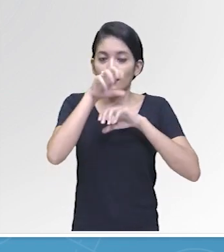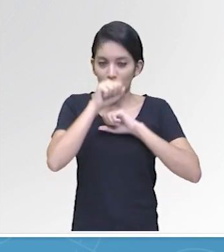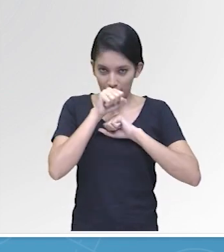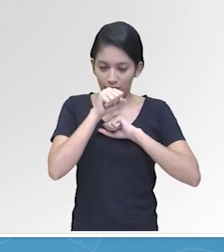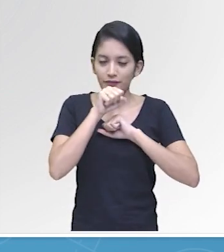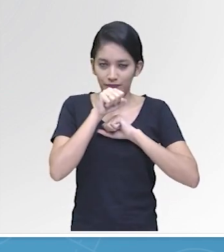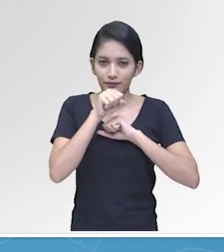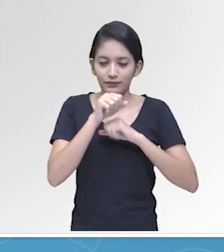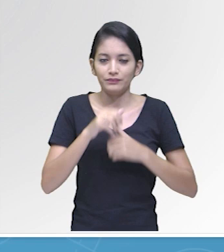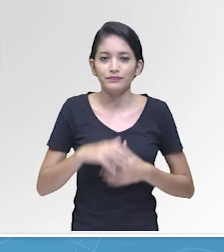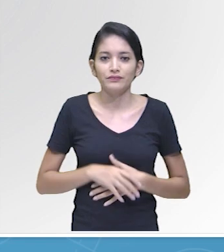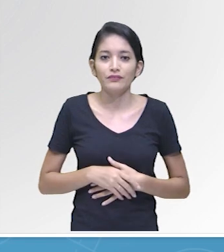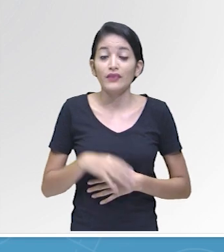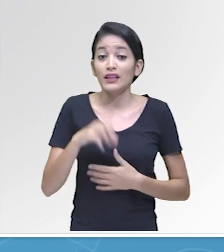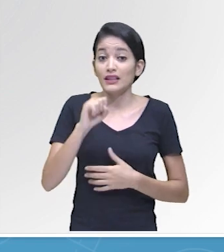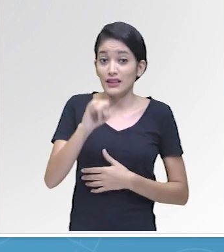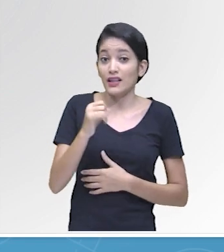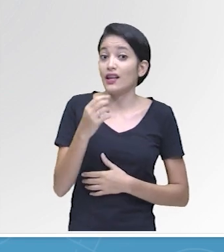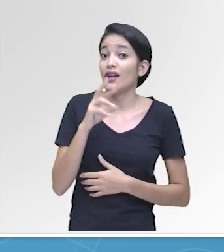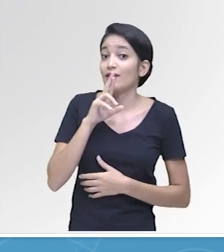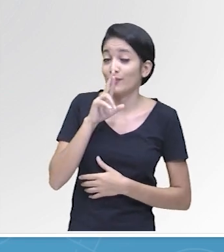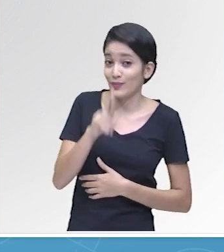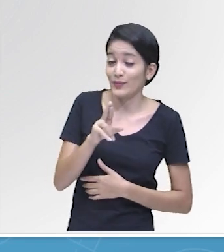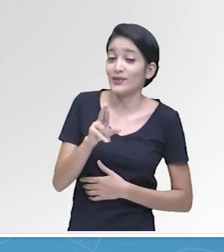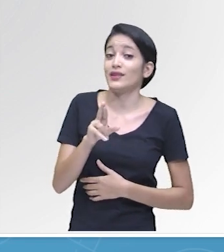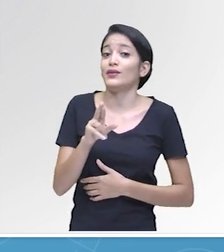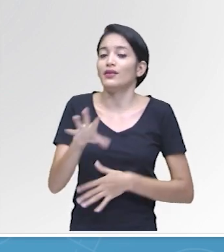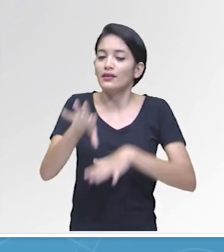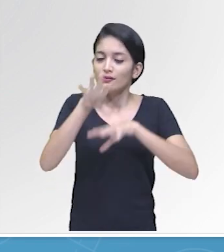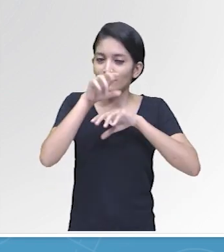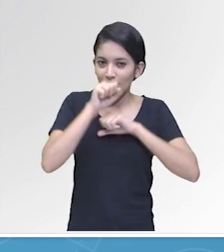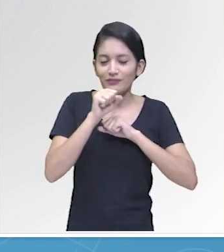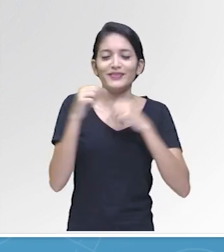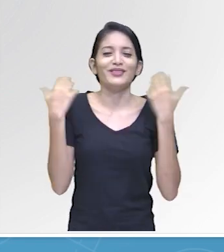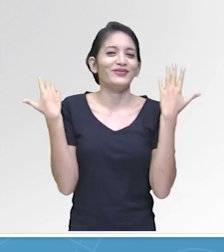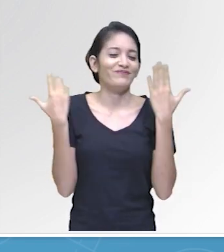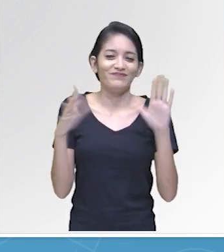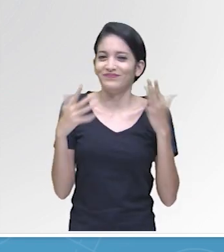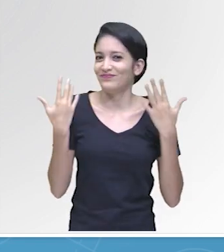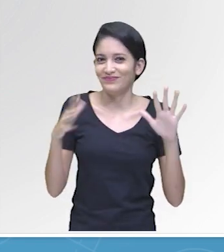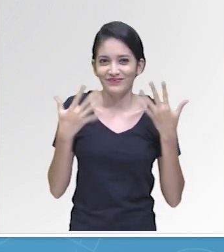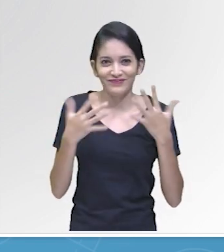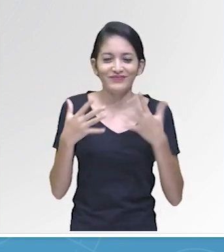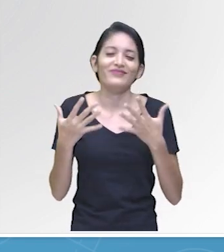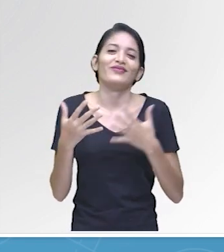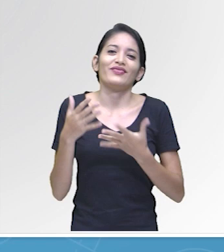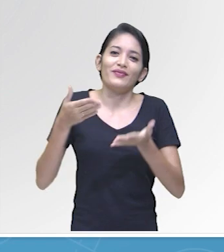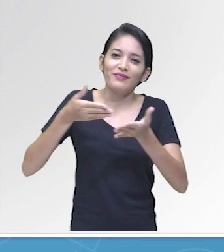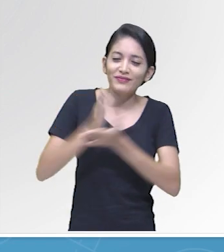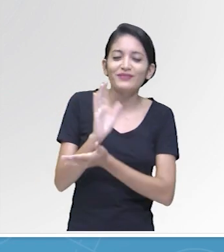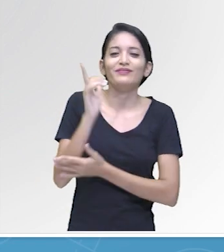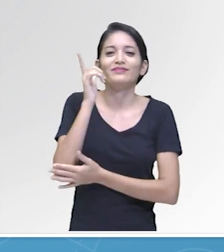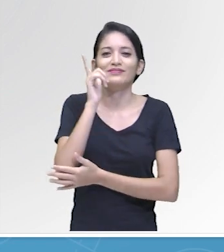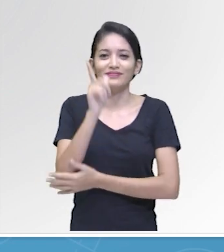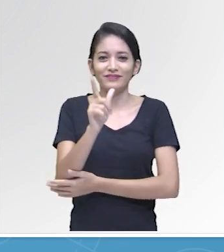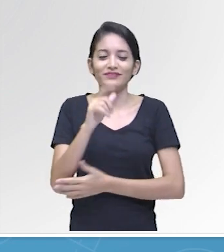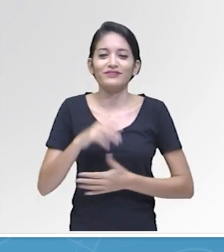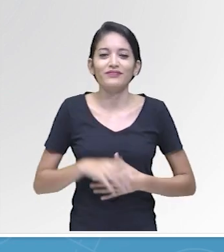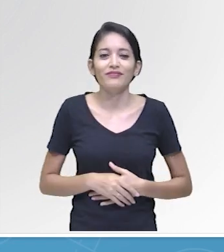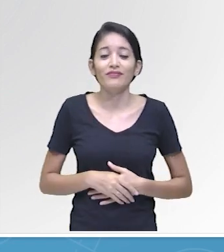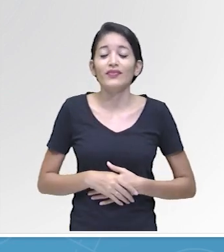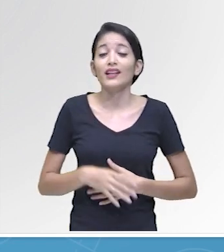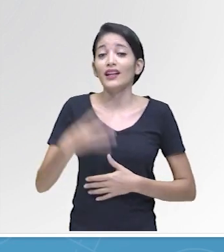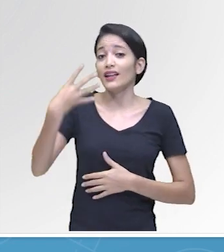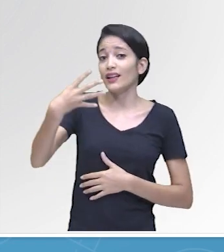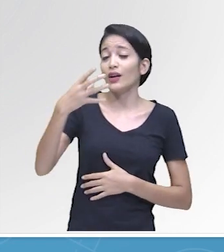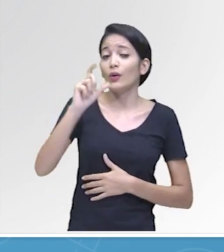respiratório. Então, se você respondeu respiratório, parabéns, você acertou. E aqui na quarta é